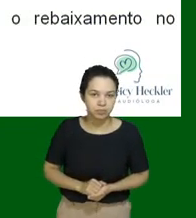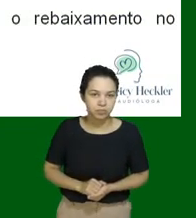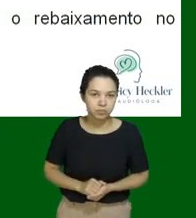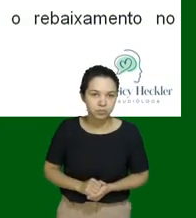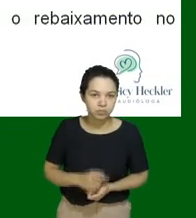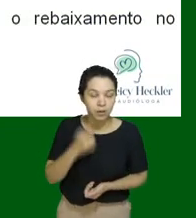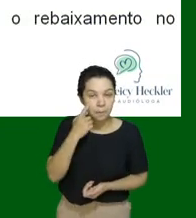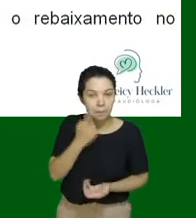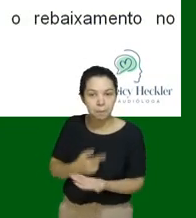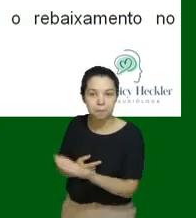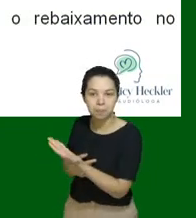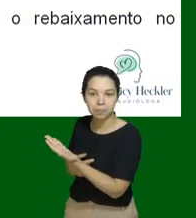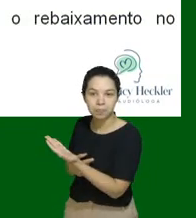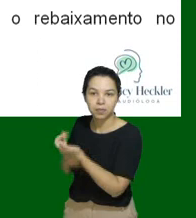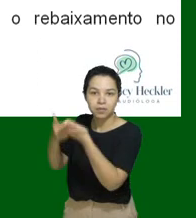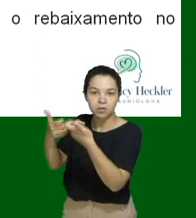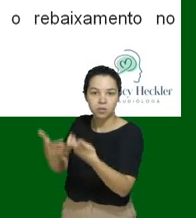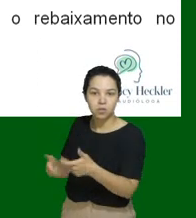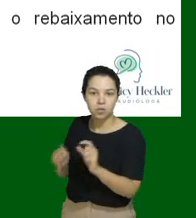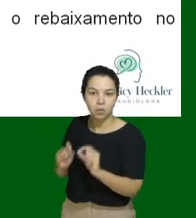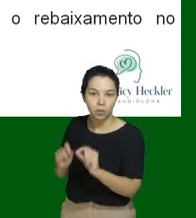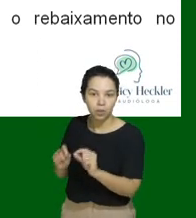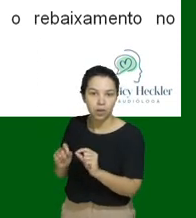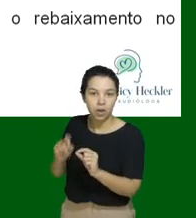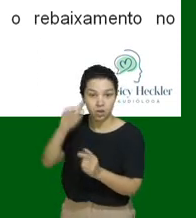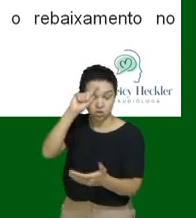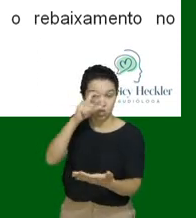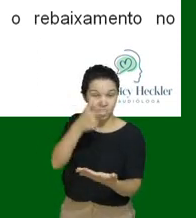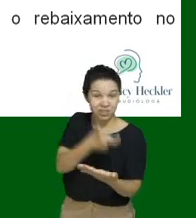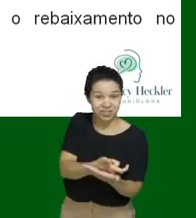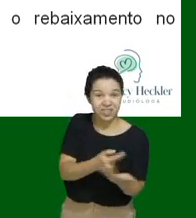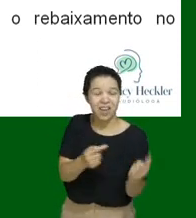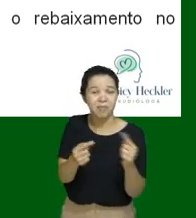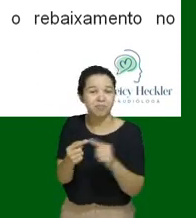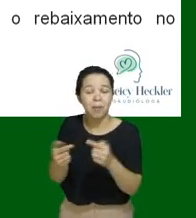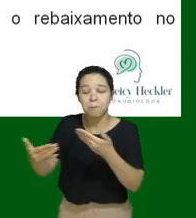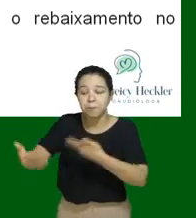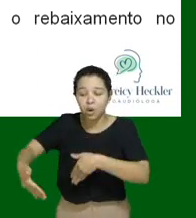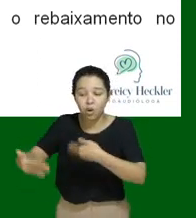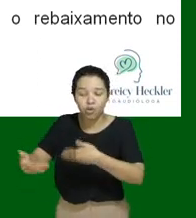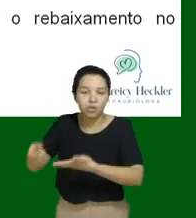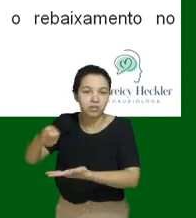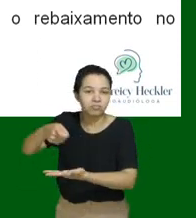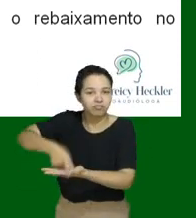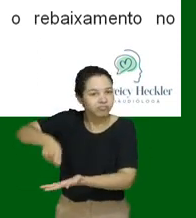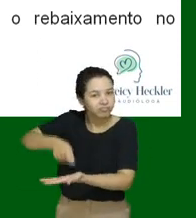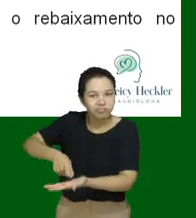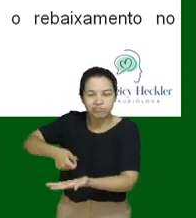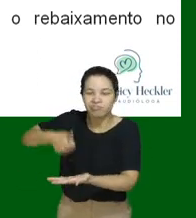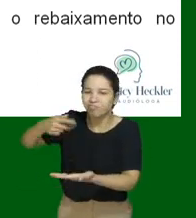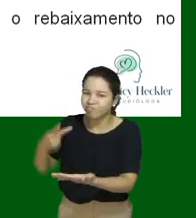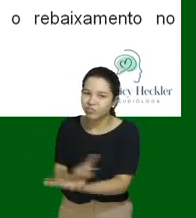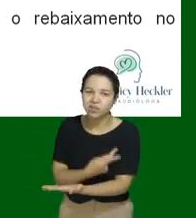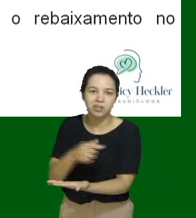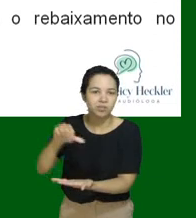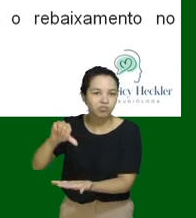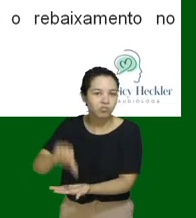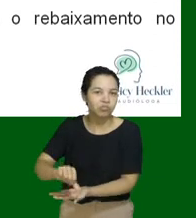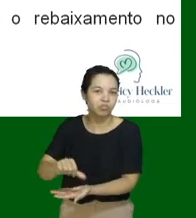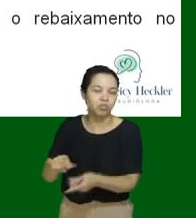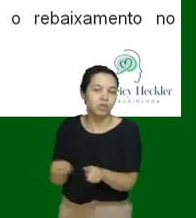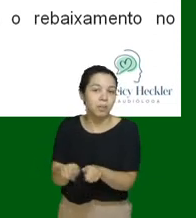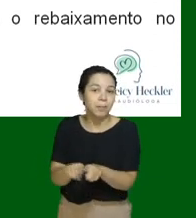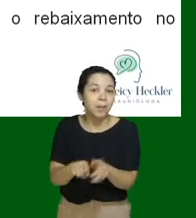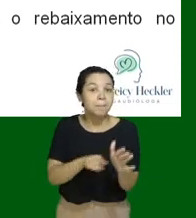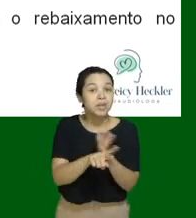Aí diz que tem relação da dislexia com baixo desempenho em vários testes auditivos. Pesquisas com neuroimagem mostram